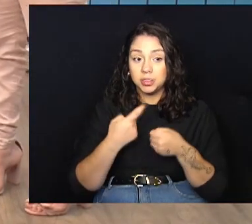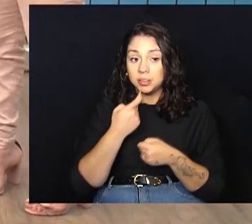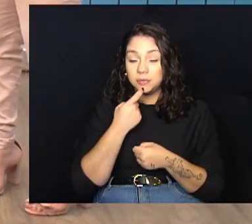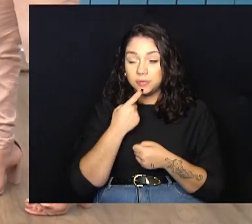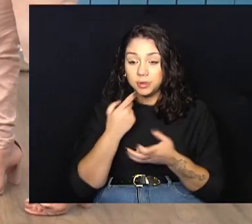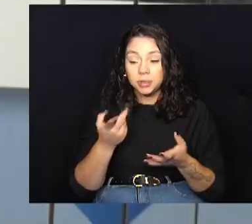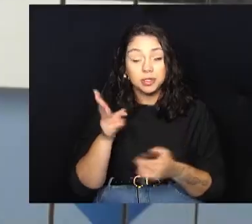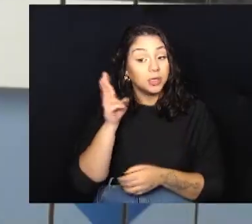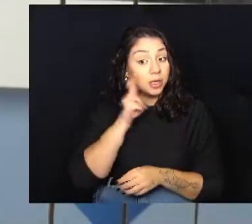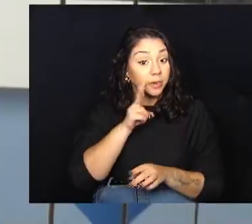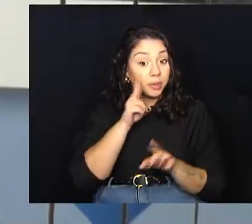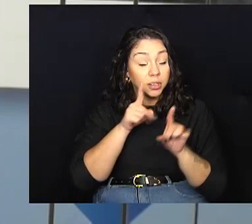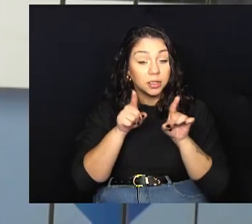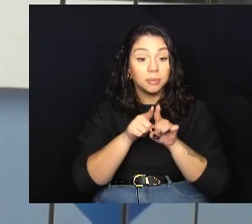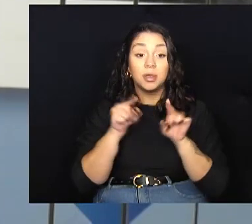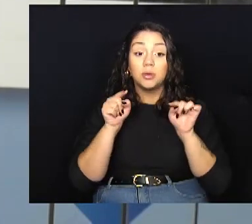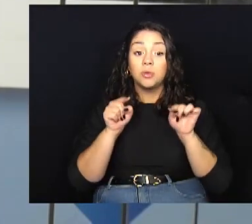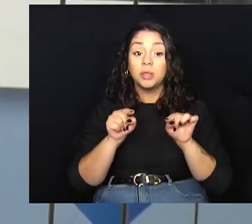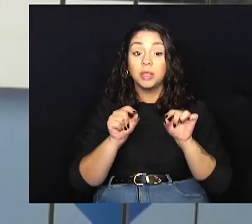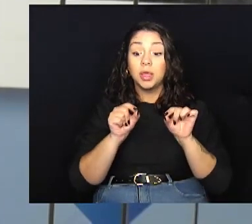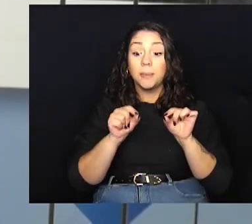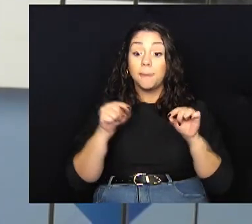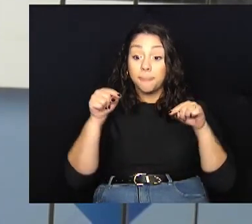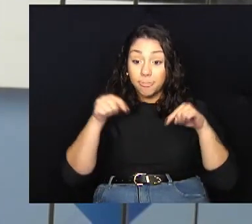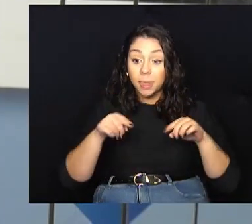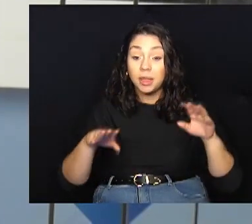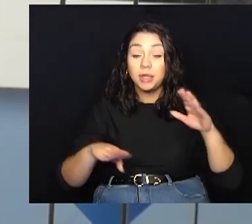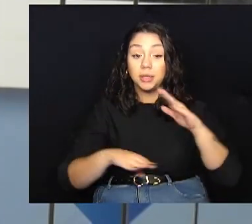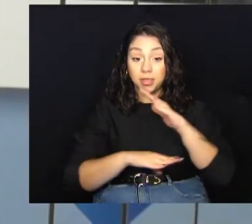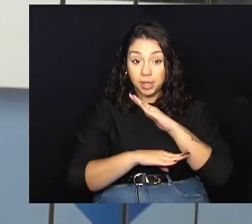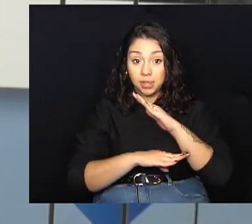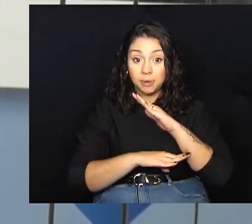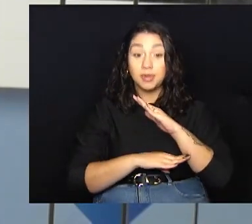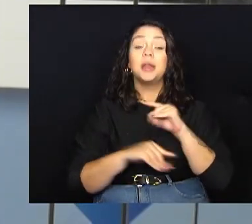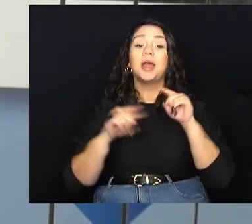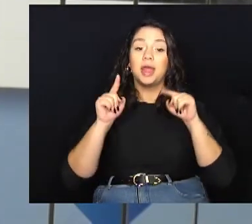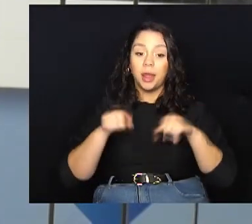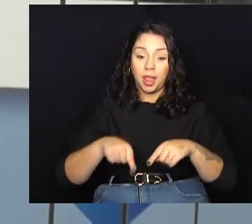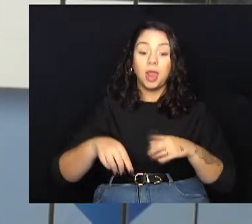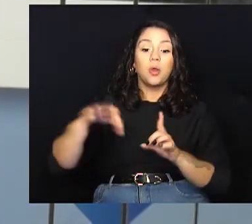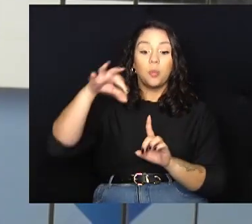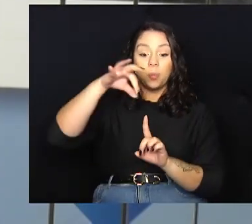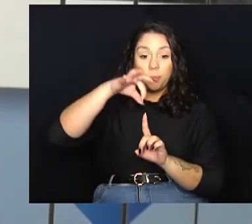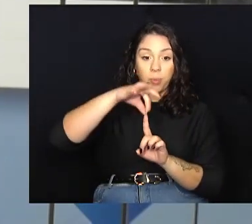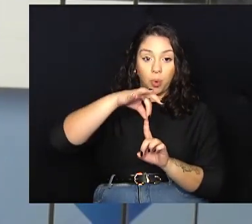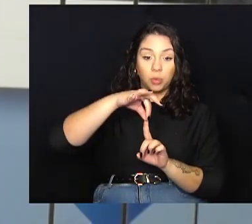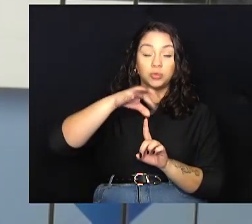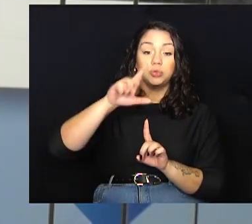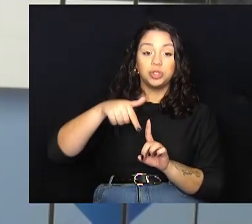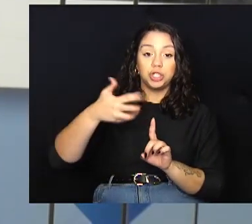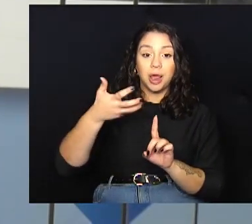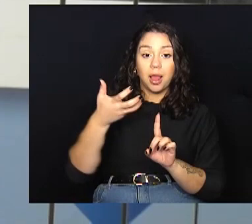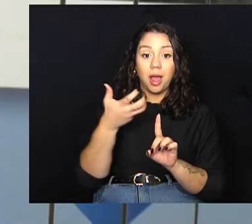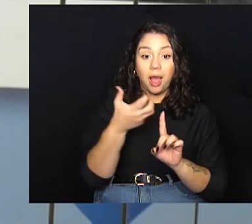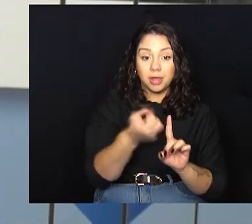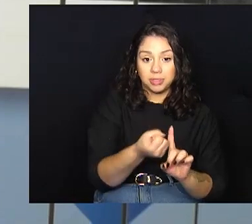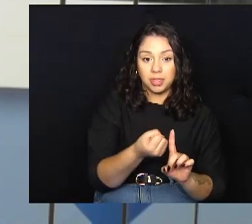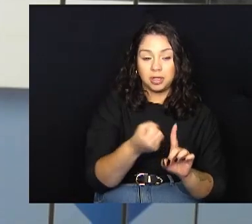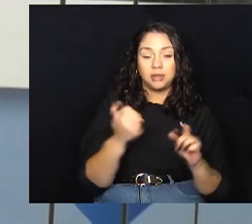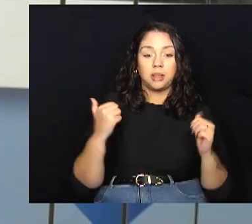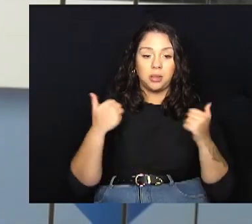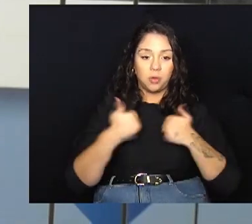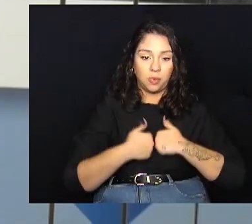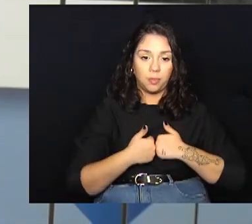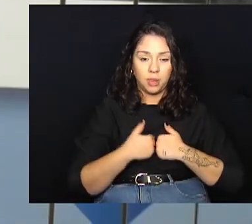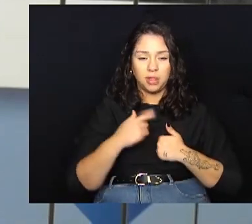a gente lembra que a Câmara Municipal de Campinas é um ponto estratégico para arrecadação de agasalho tem